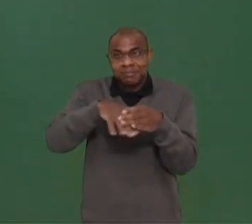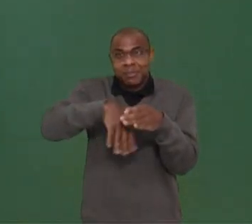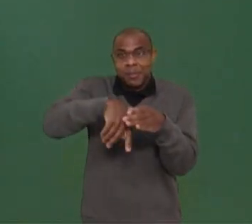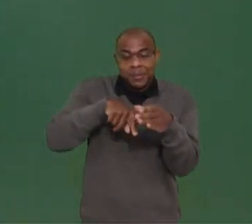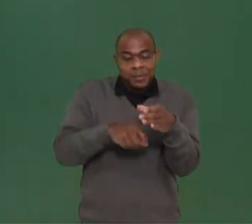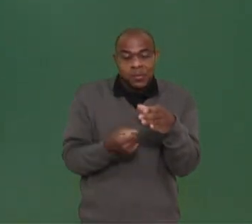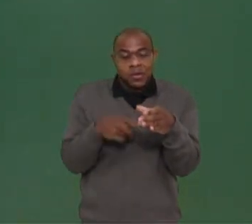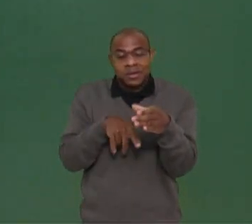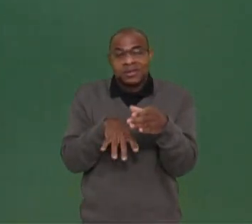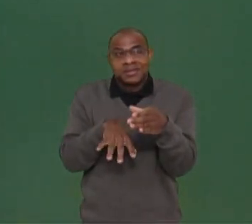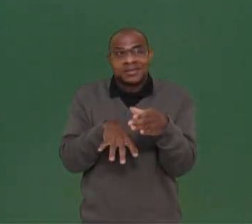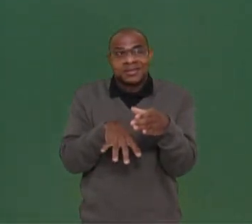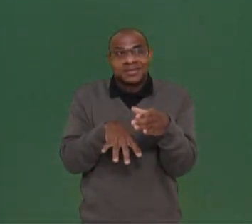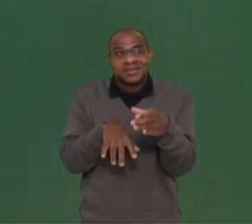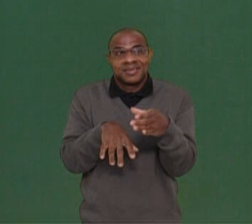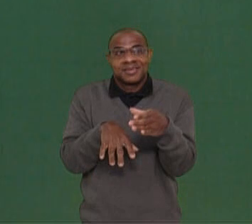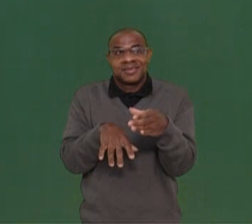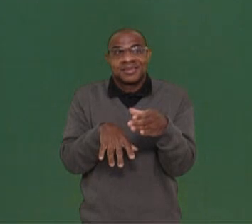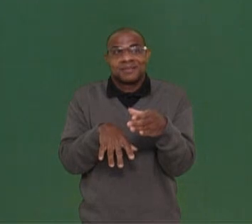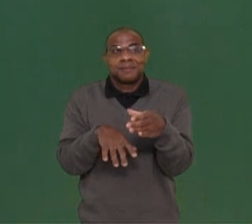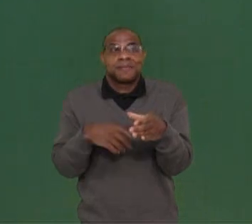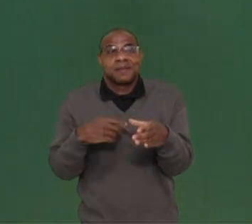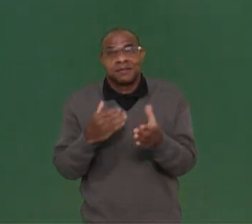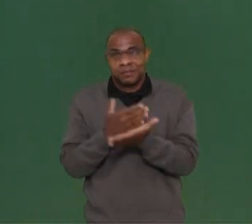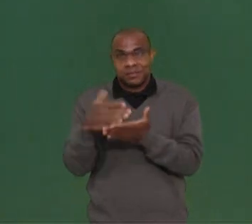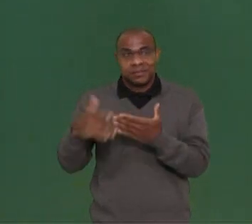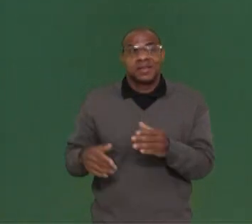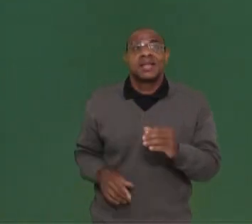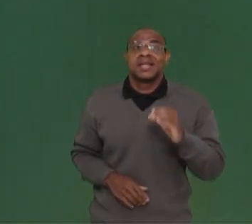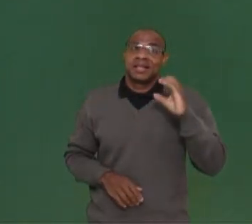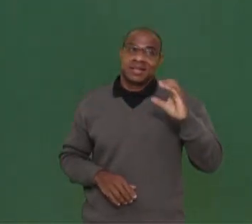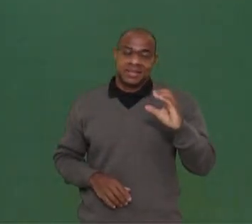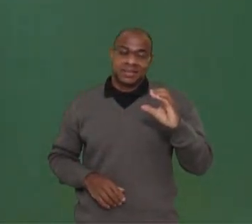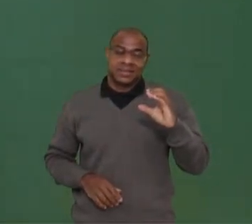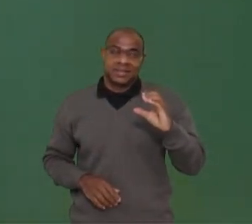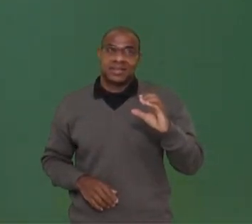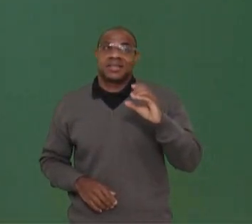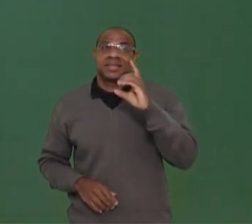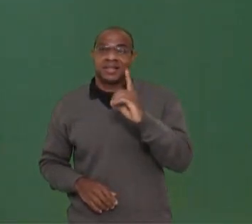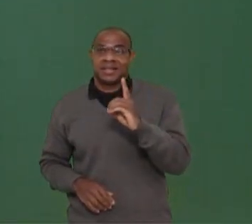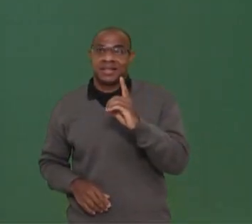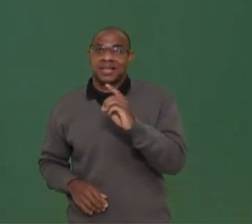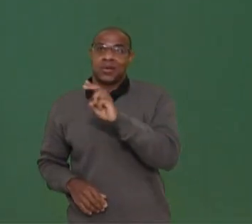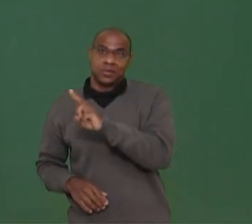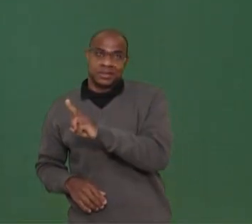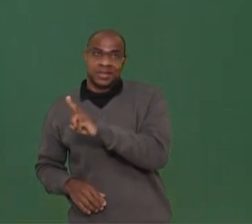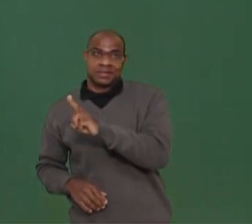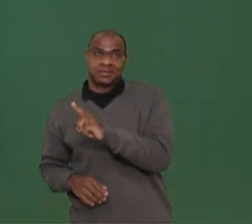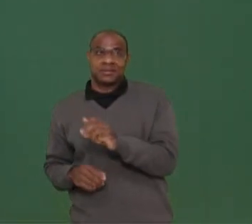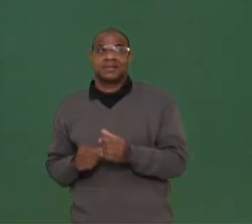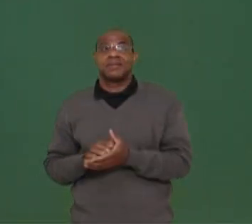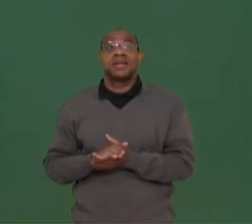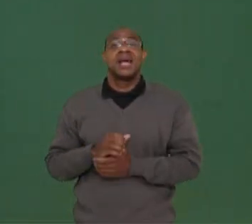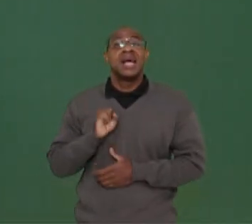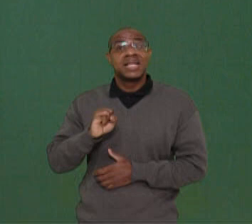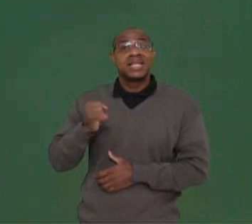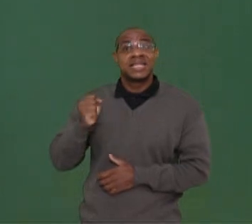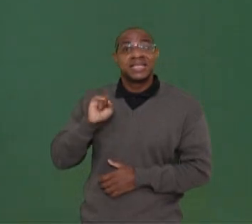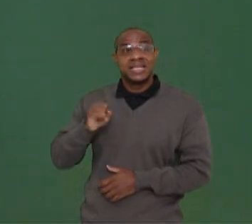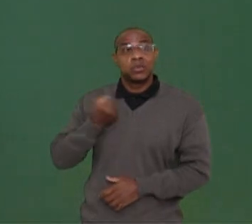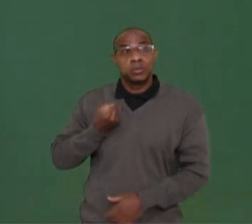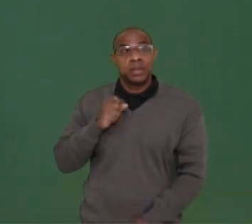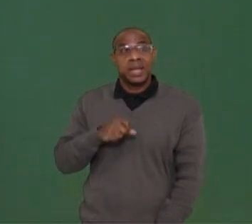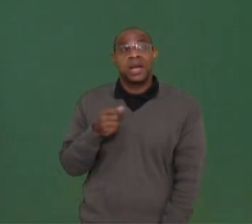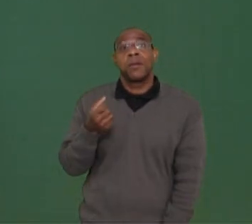ó, vamos começar de novo. Centena, dezena, unidade. Se o número é par,